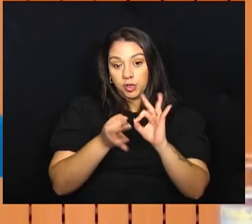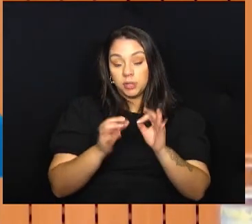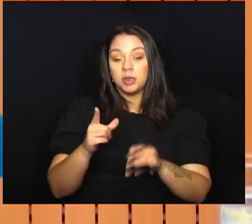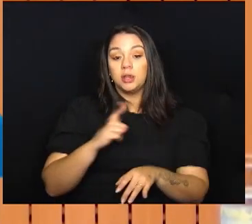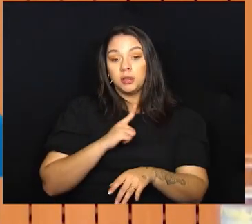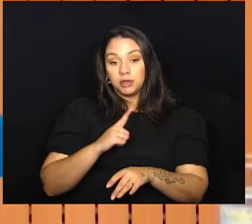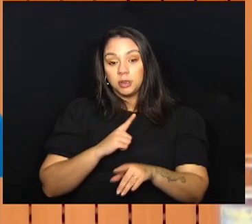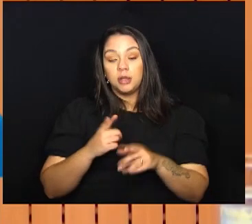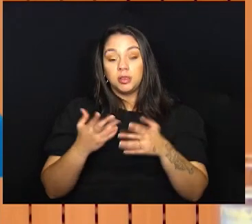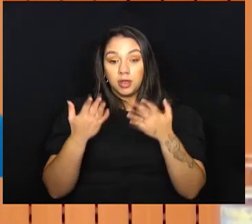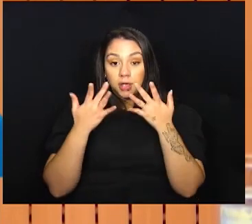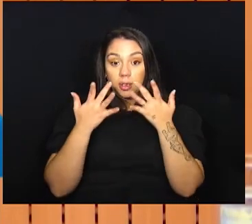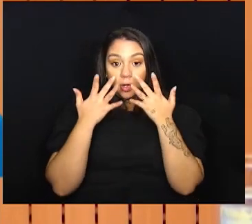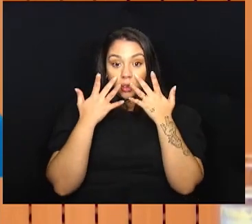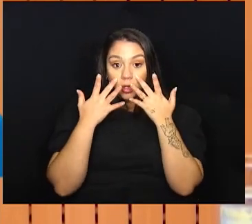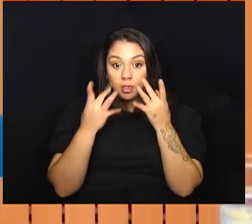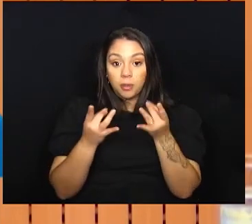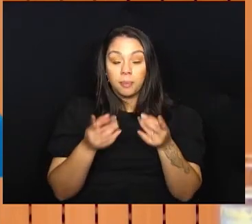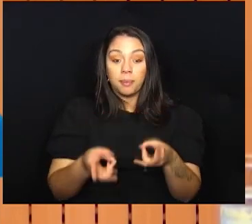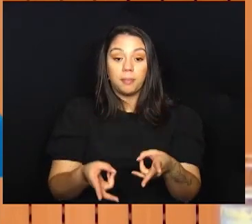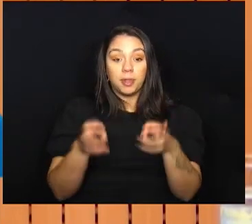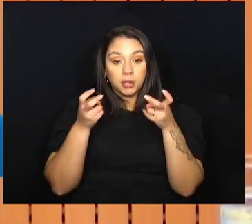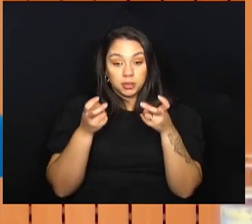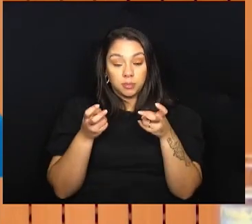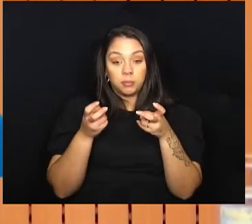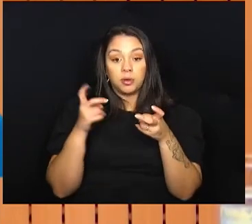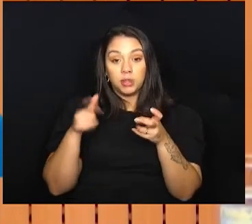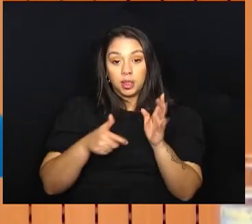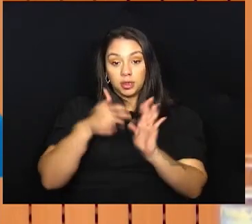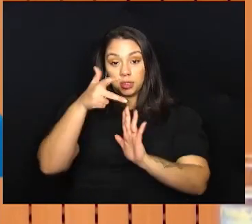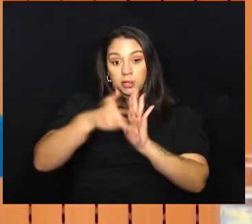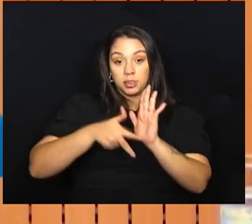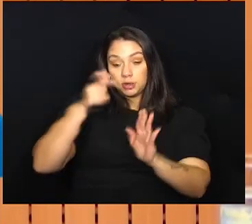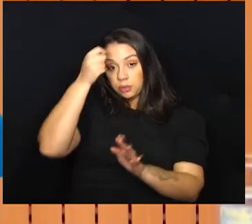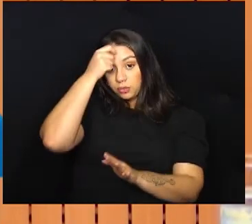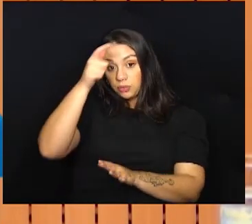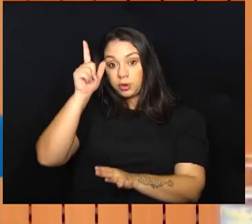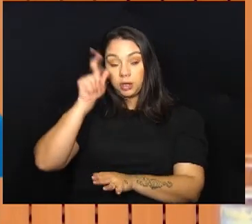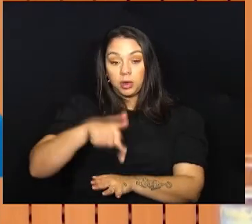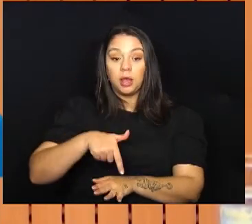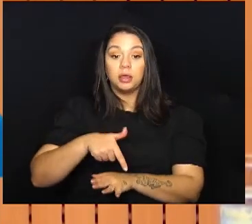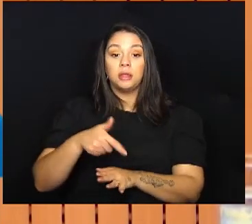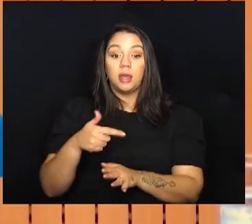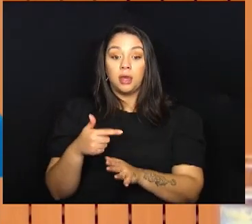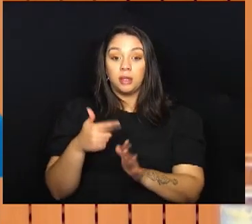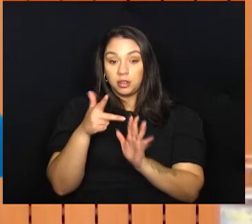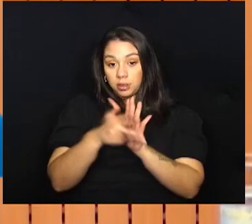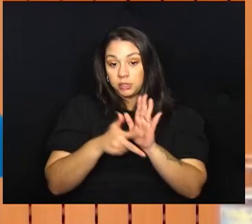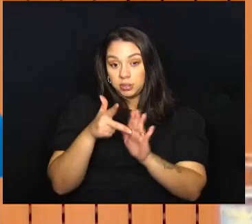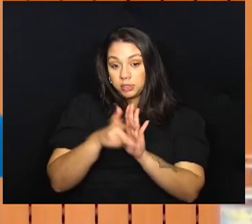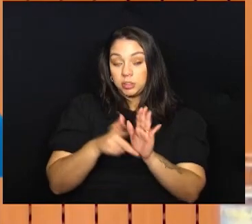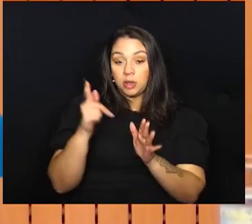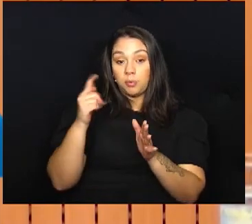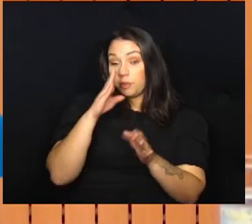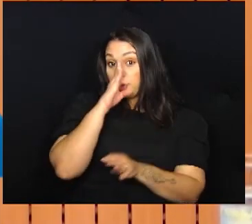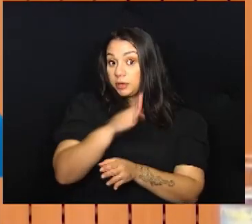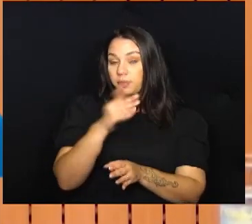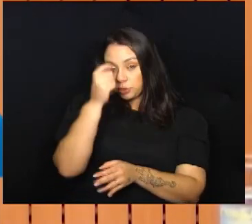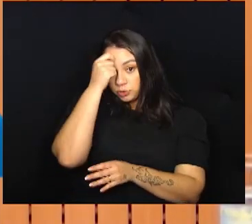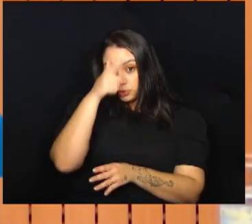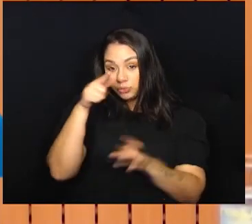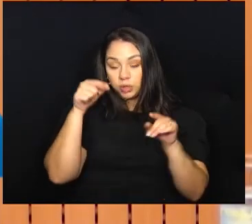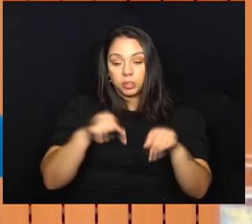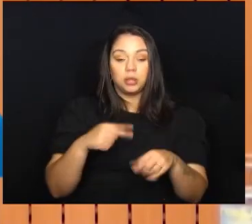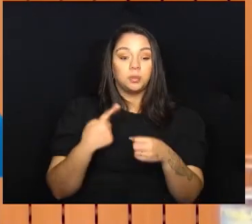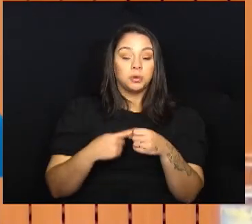visto bastante uma ocupação da Estação Cultura, que é o nosso principal equipamento de cultura no município, e